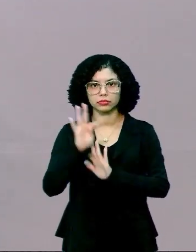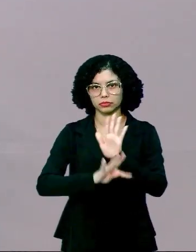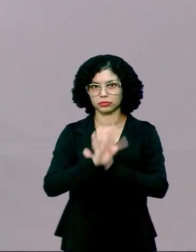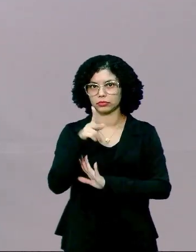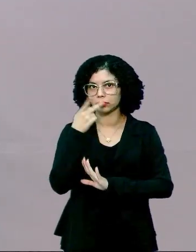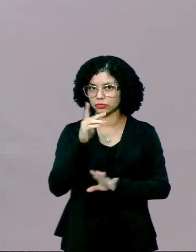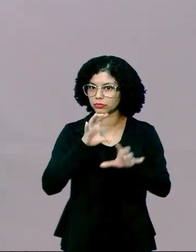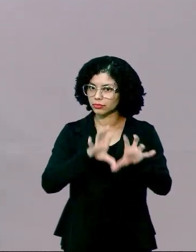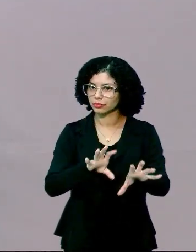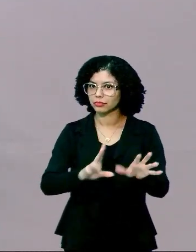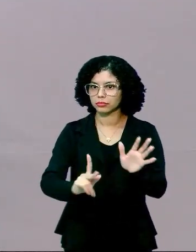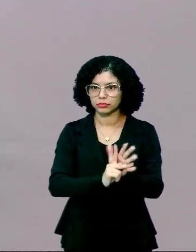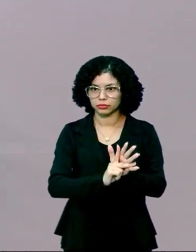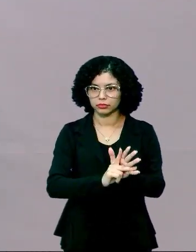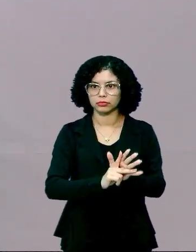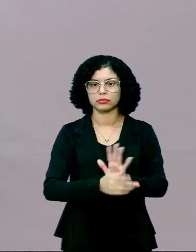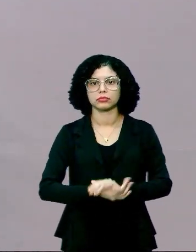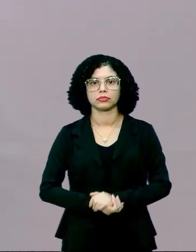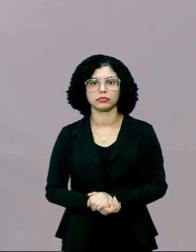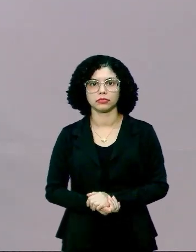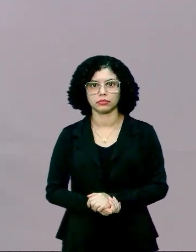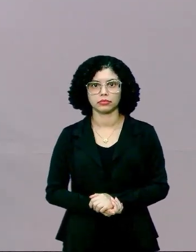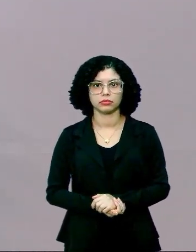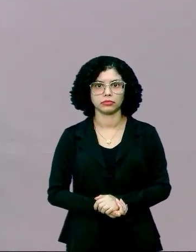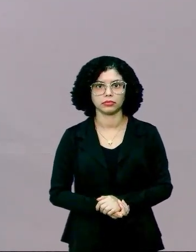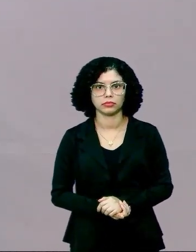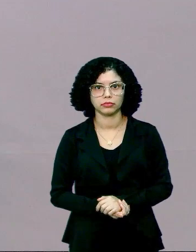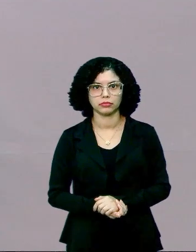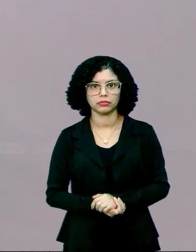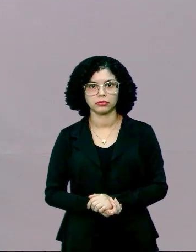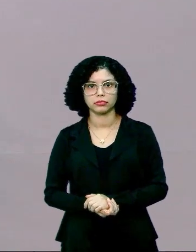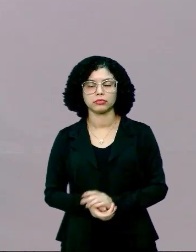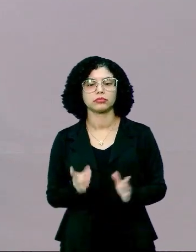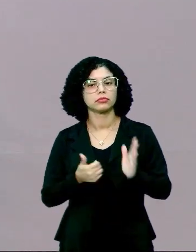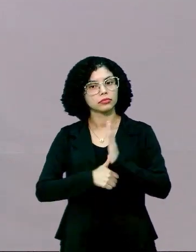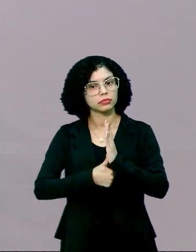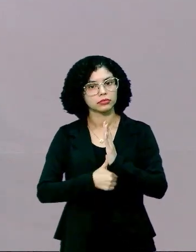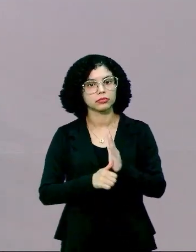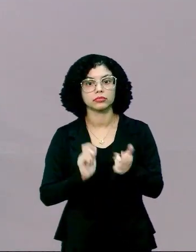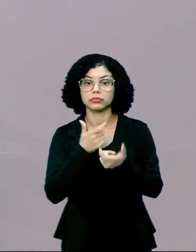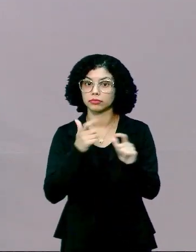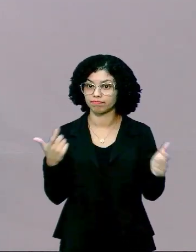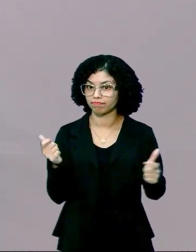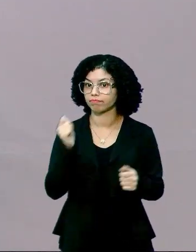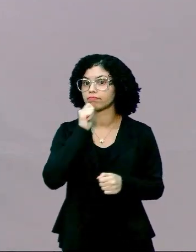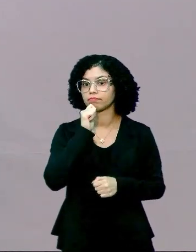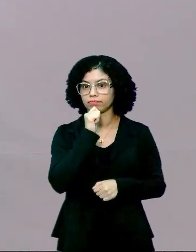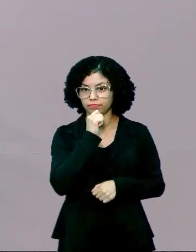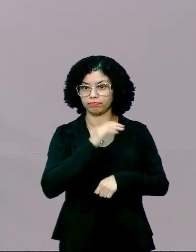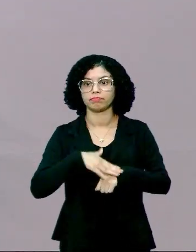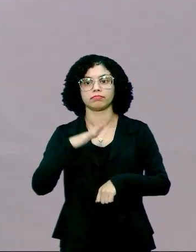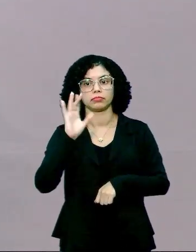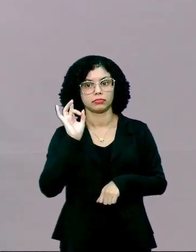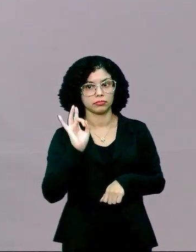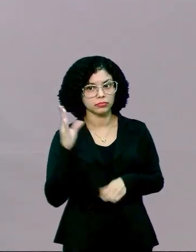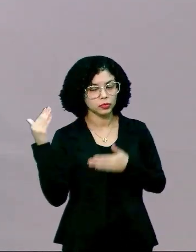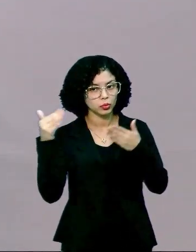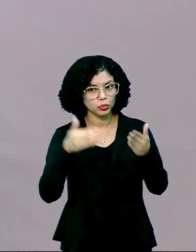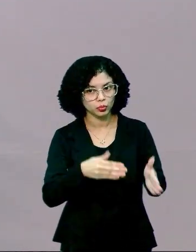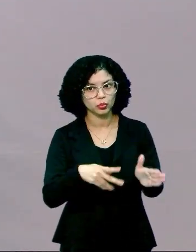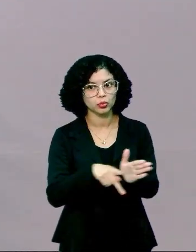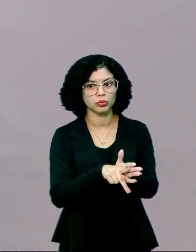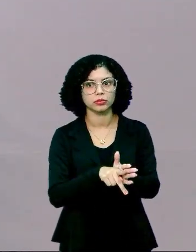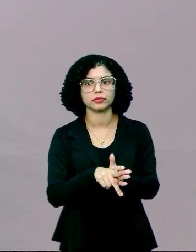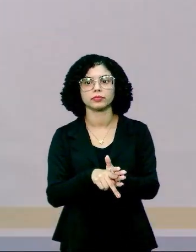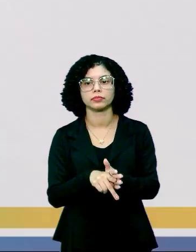não está falando somente sobre isso, ok? A questão da identidade ela é algo maior do que somente o ir